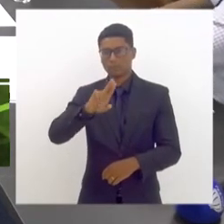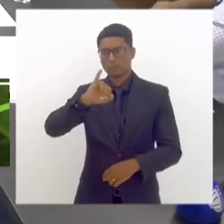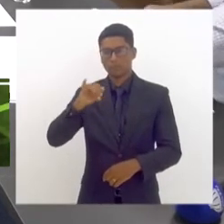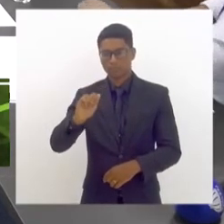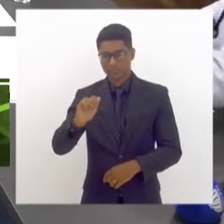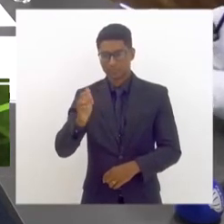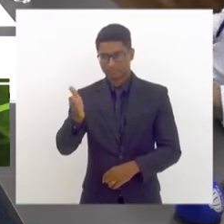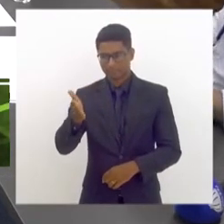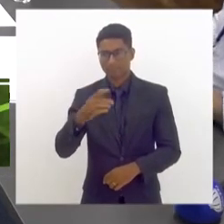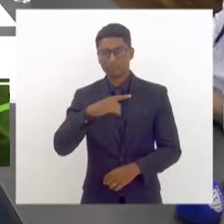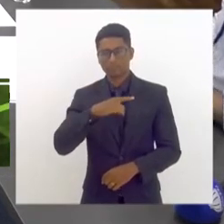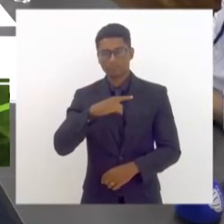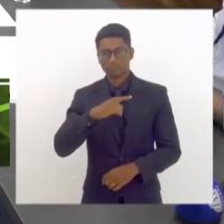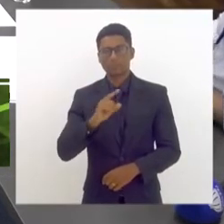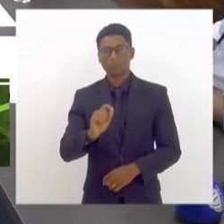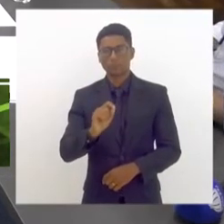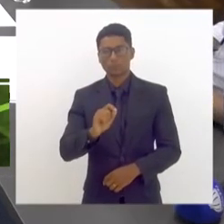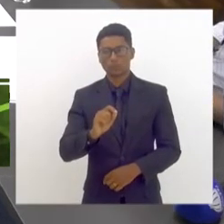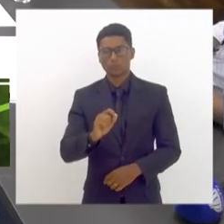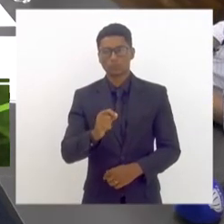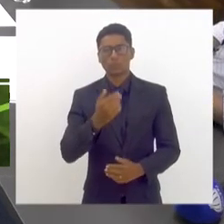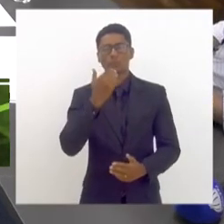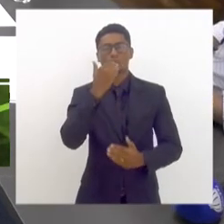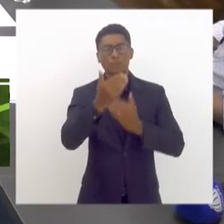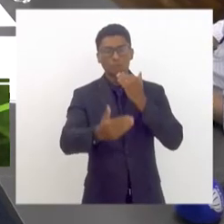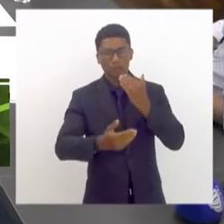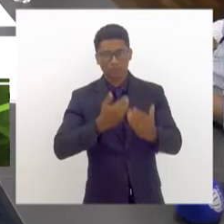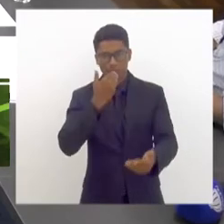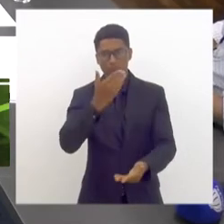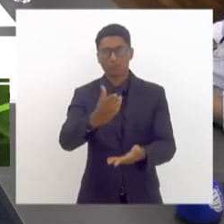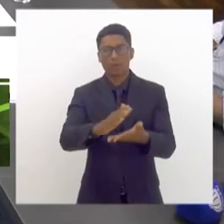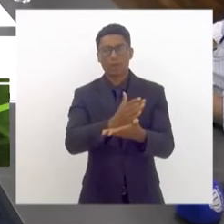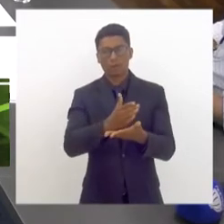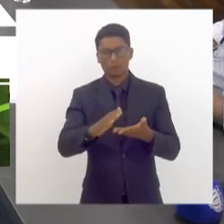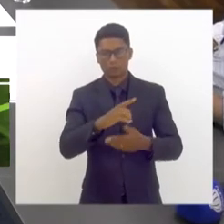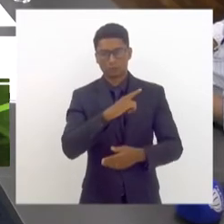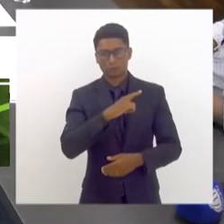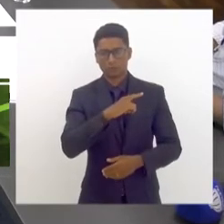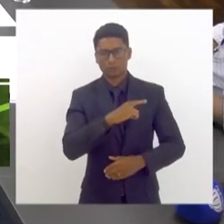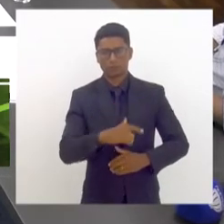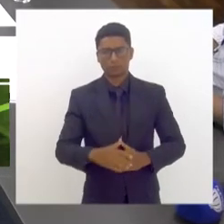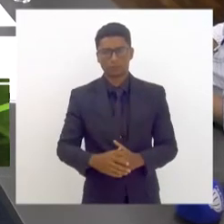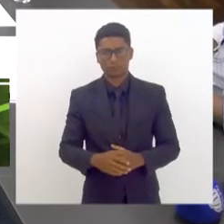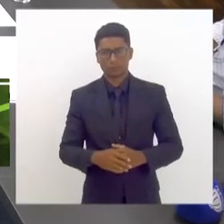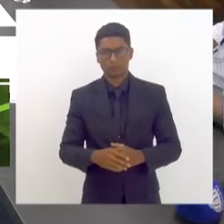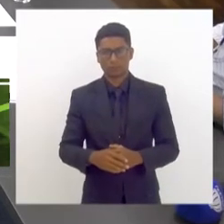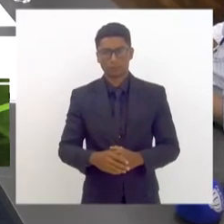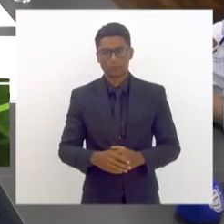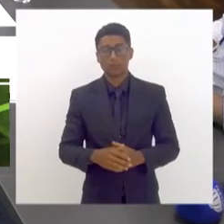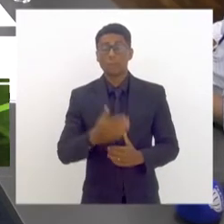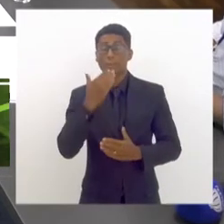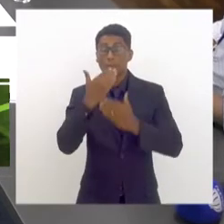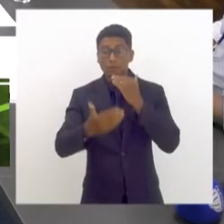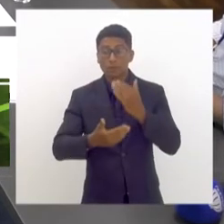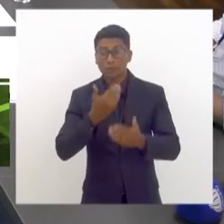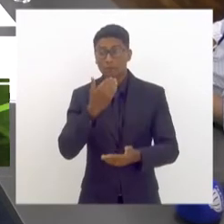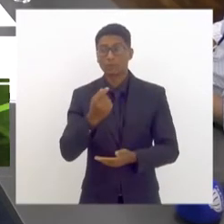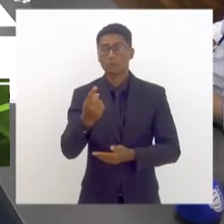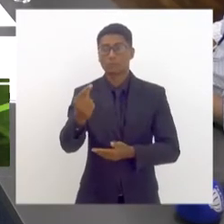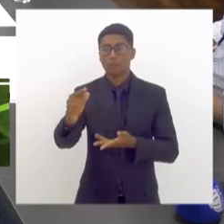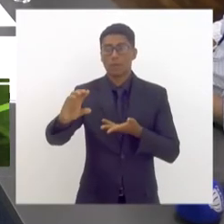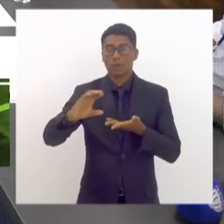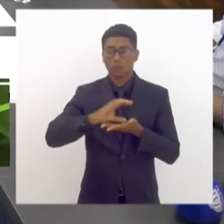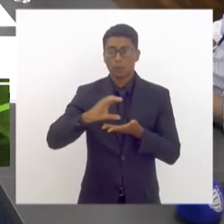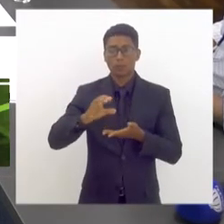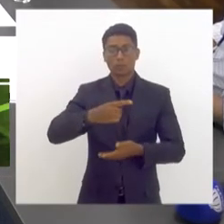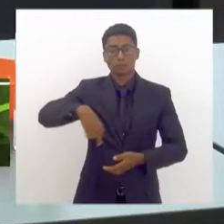nós tivemos algumas solicitações, né, pedindo, tentando recurso, né? Já começamos tentando o